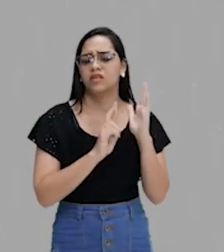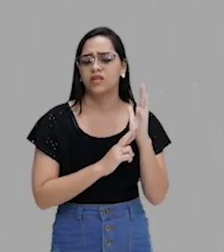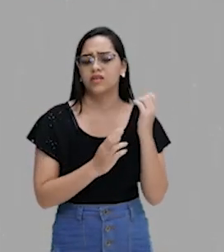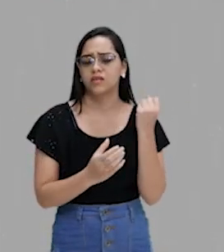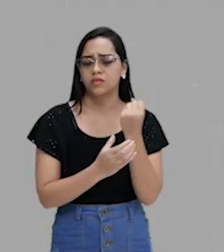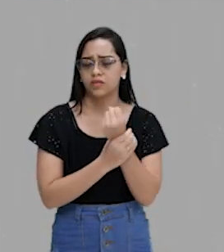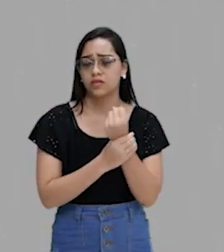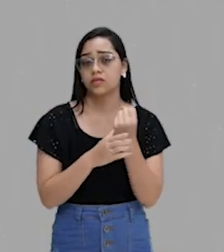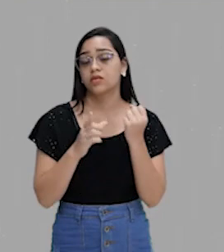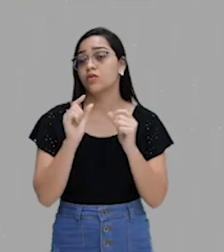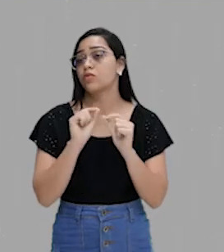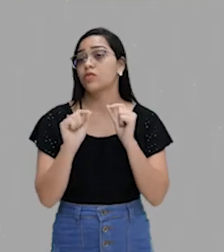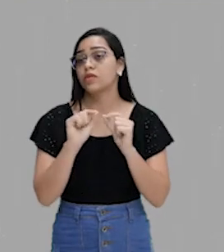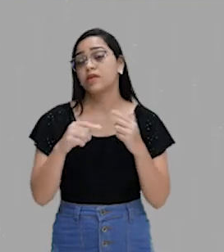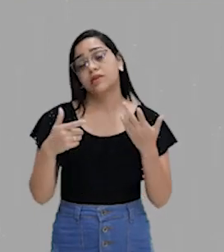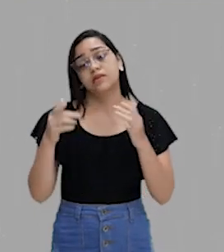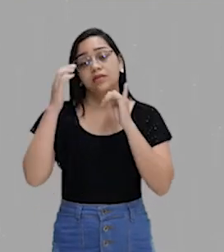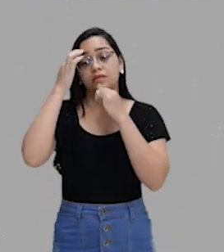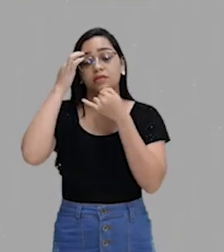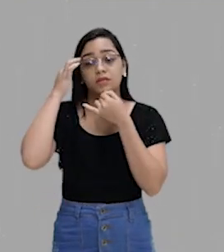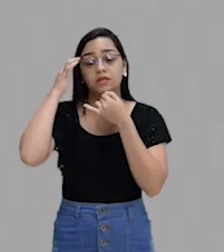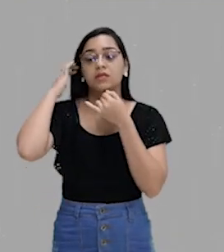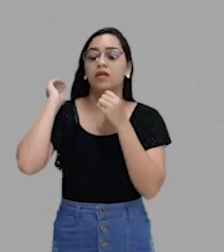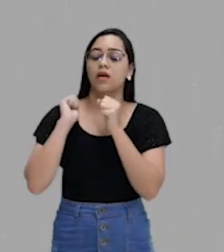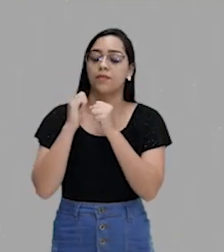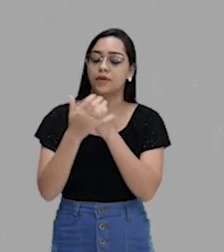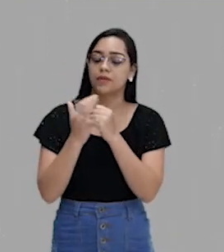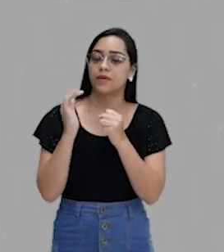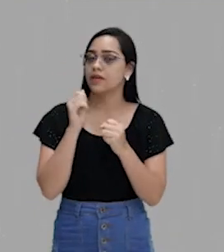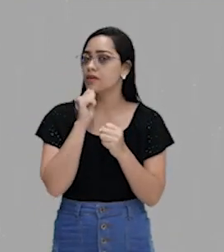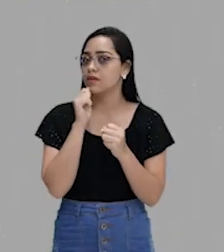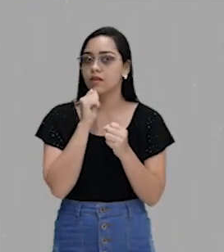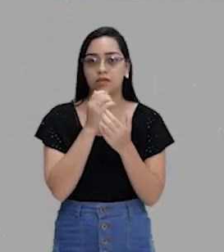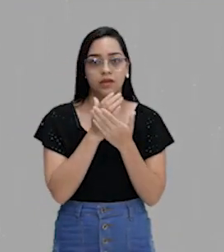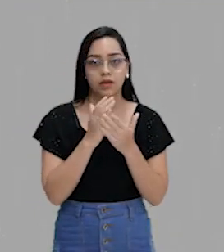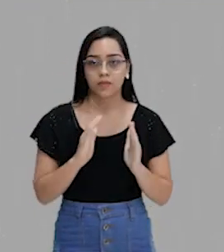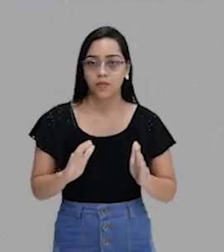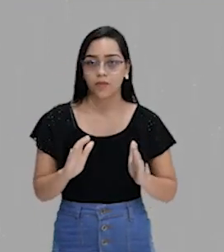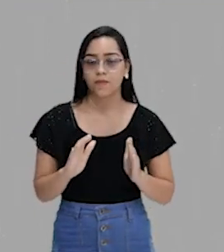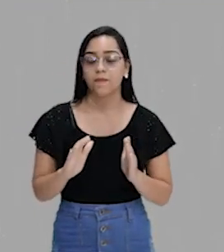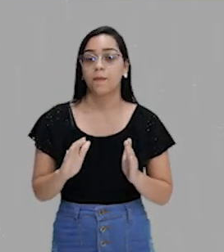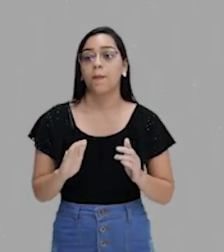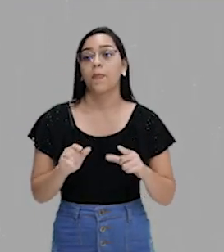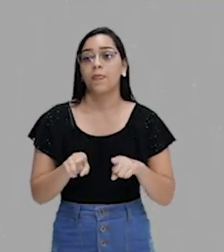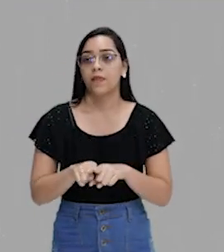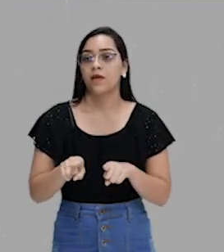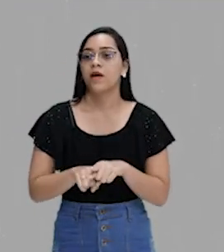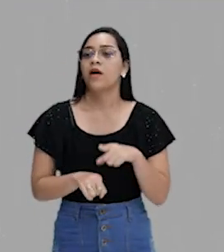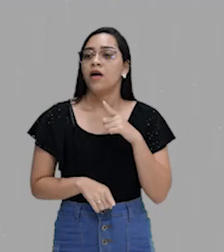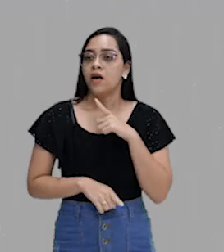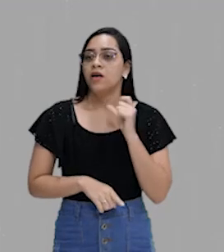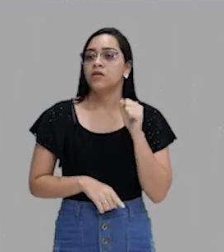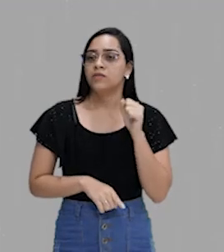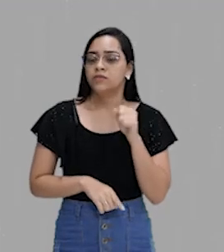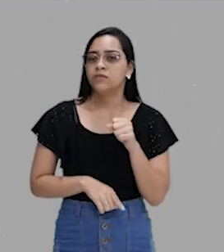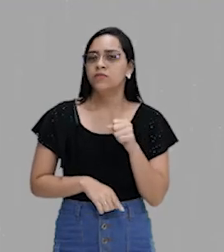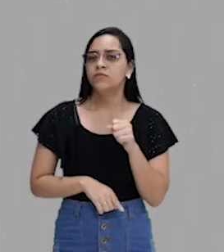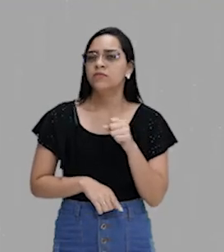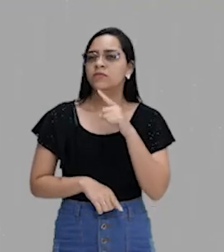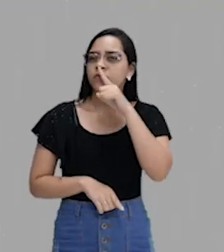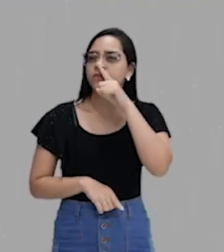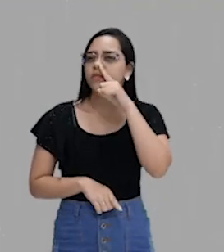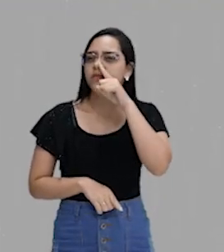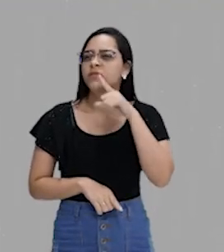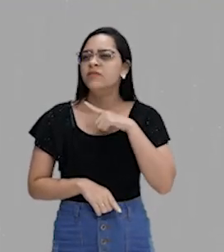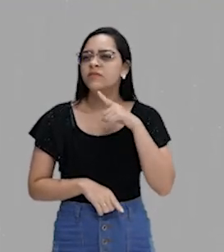segurança. Afinal, infelizmente, a pandemia ainda não acabou, né? E ainda há uma ameaça de